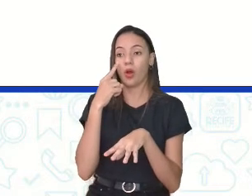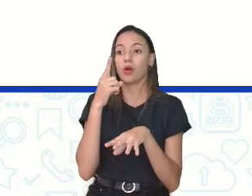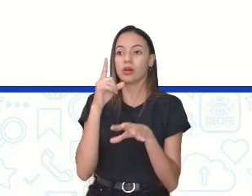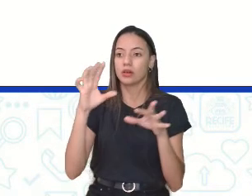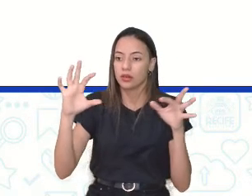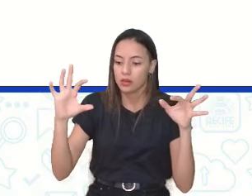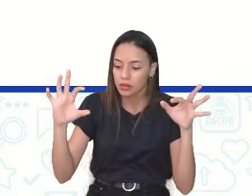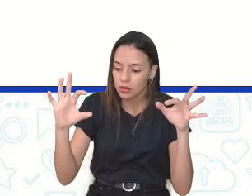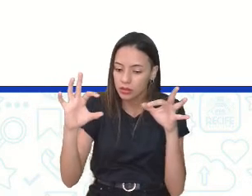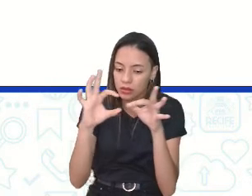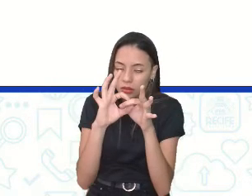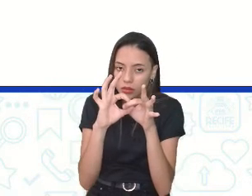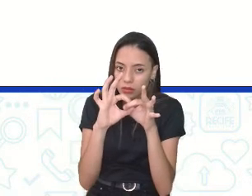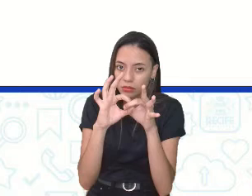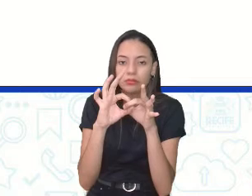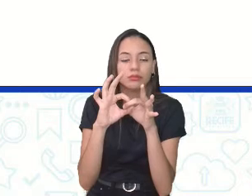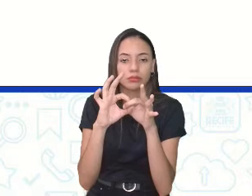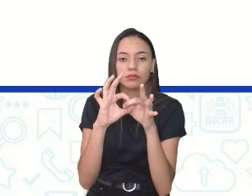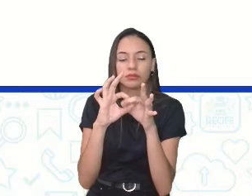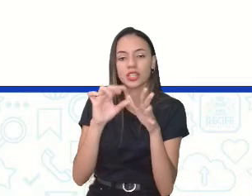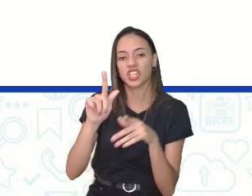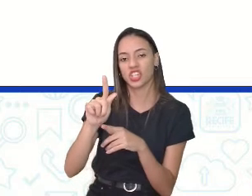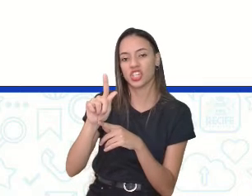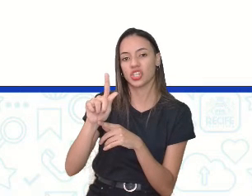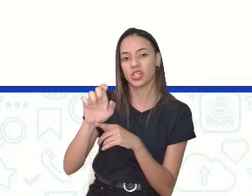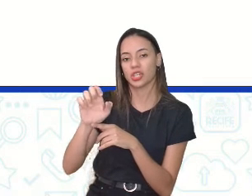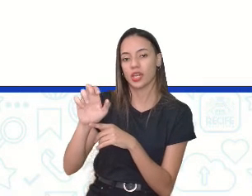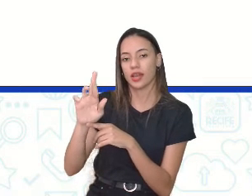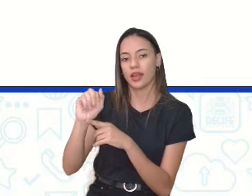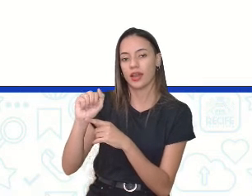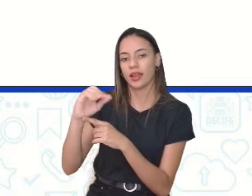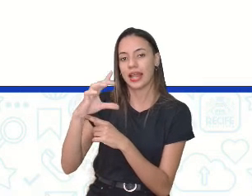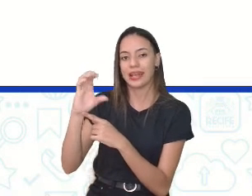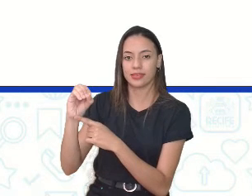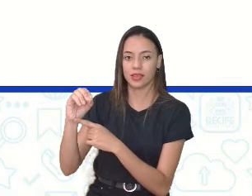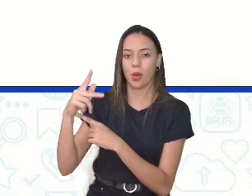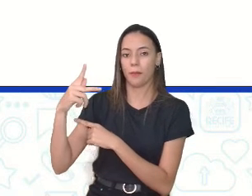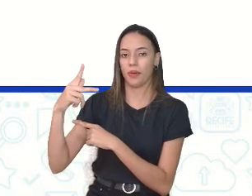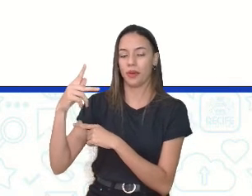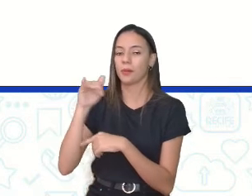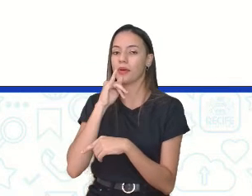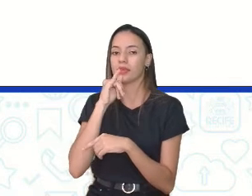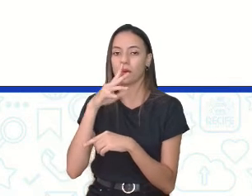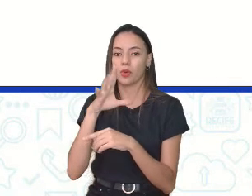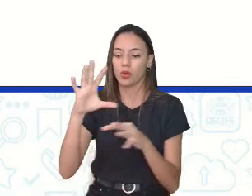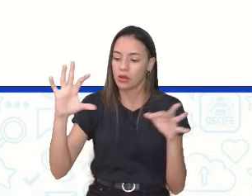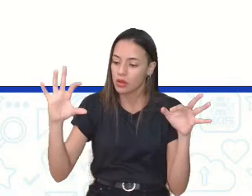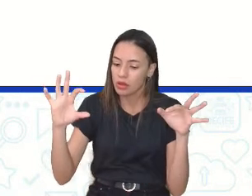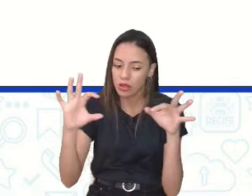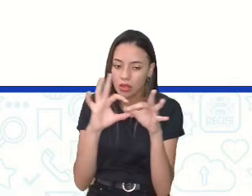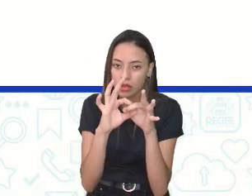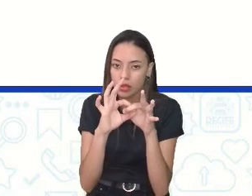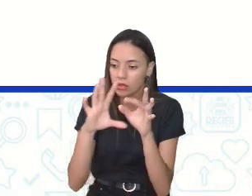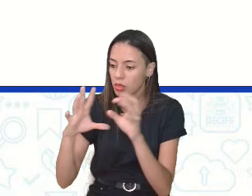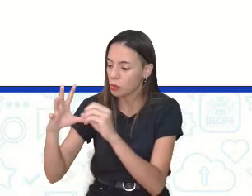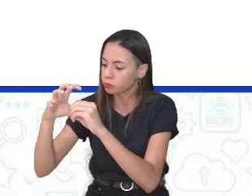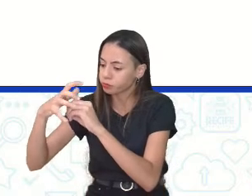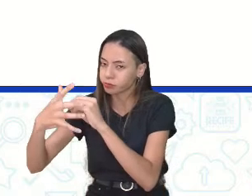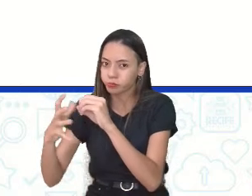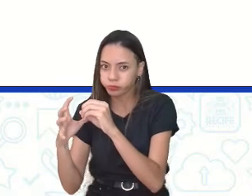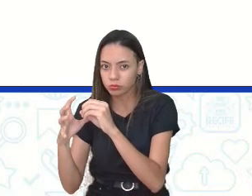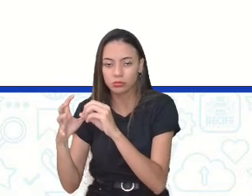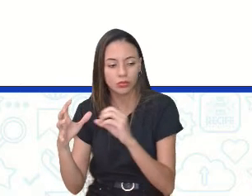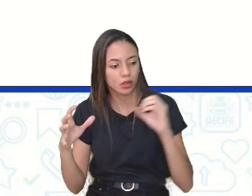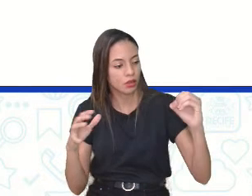geração parental, que a gente chama de geração P, tá certo? Então, lisa com rugosa, a primeira geração